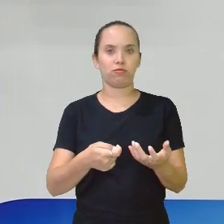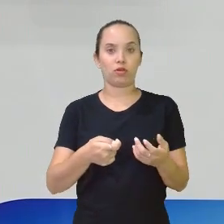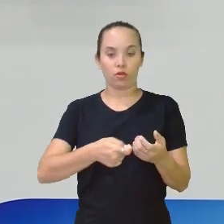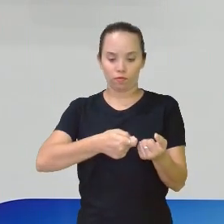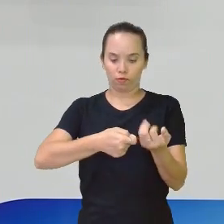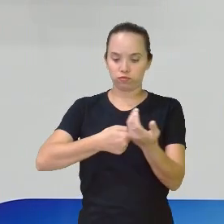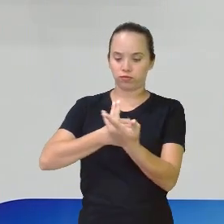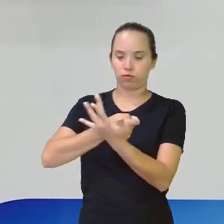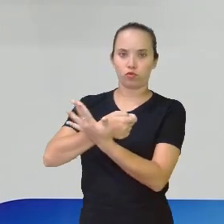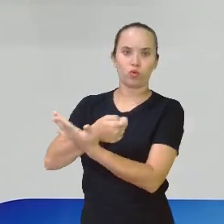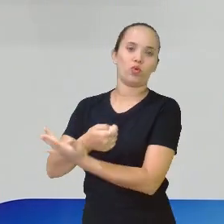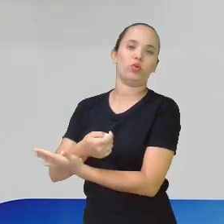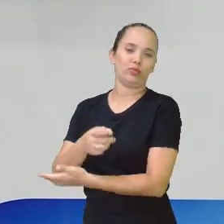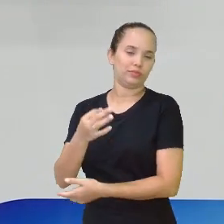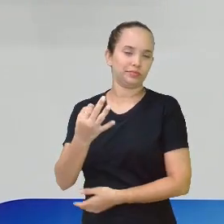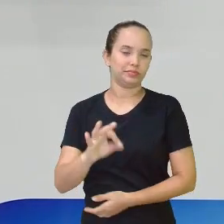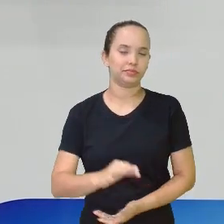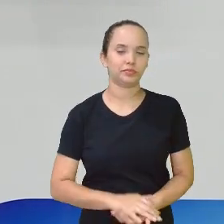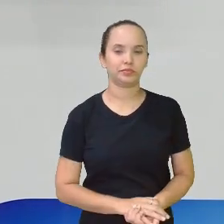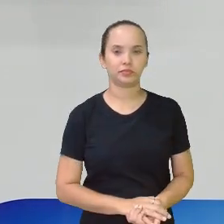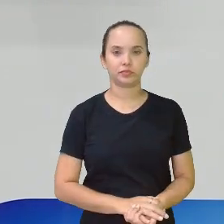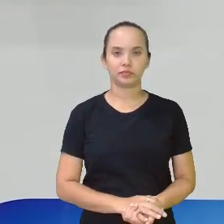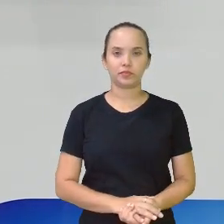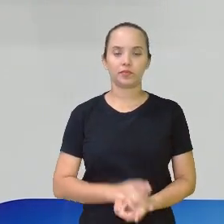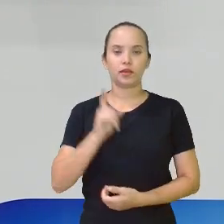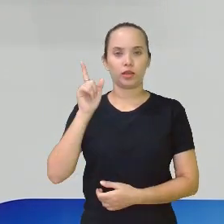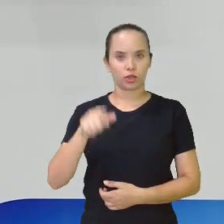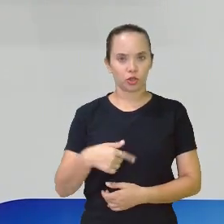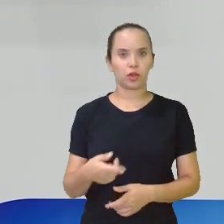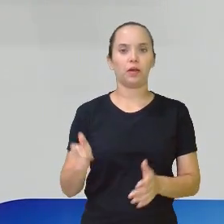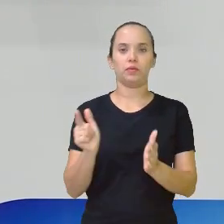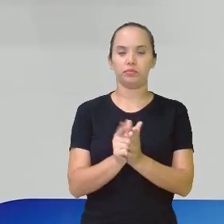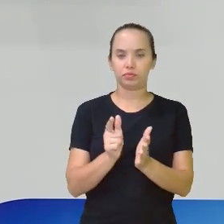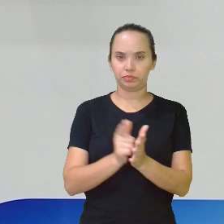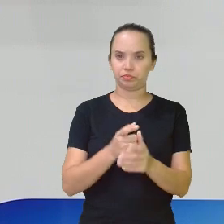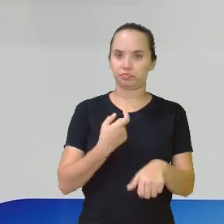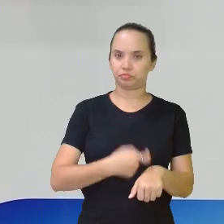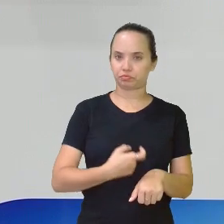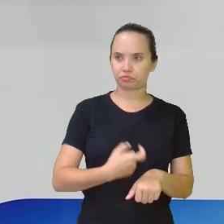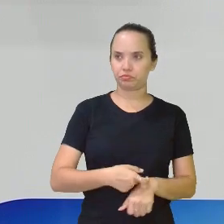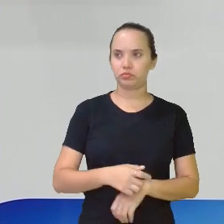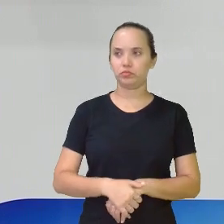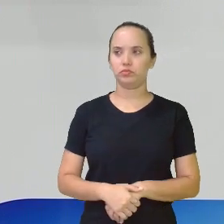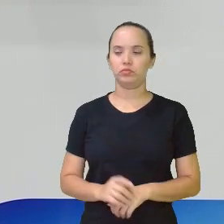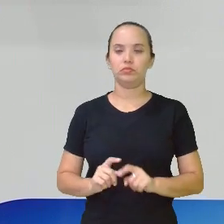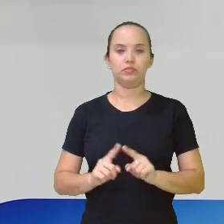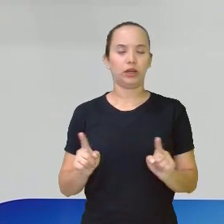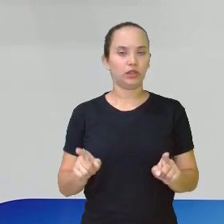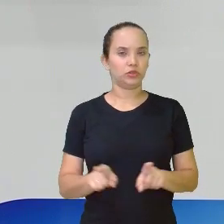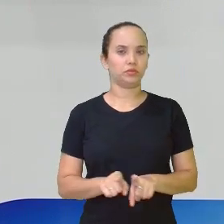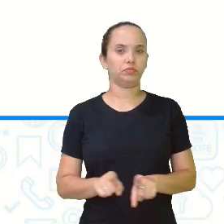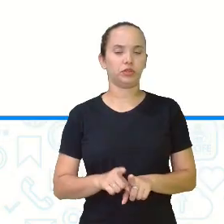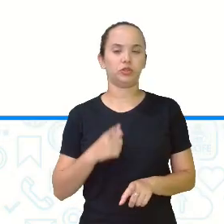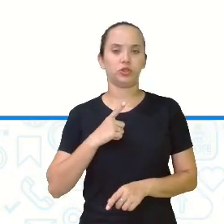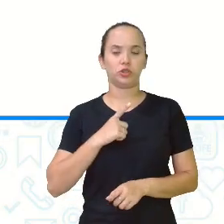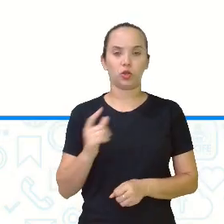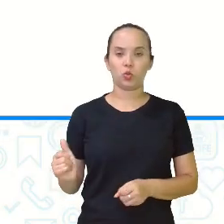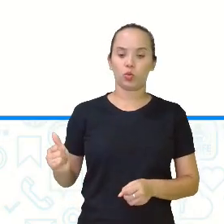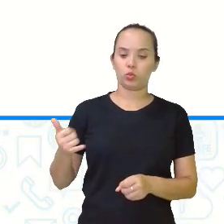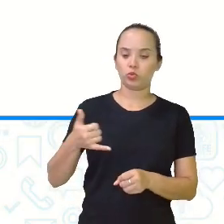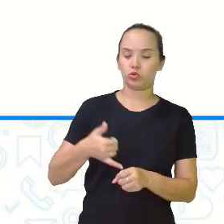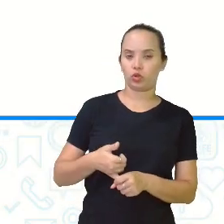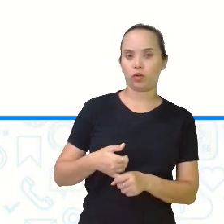jornal ele entra em combustão. É um combustível sólido. Mas, além dos combustíveis sólidos, nós temos